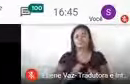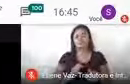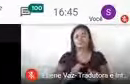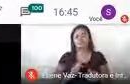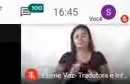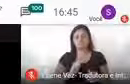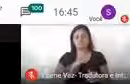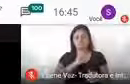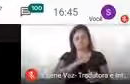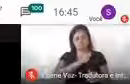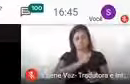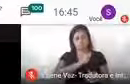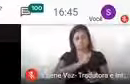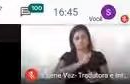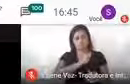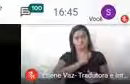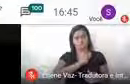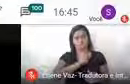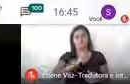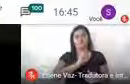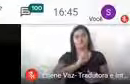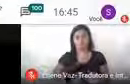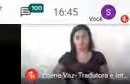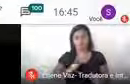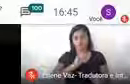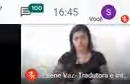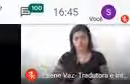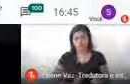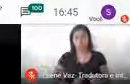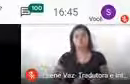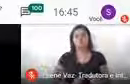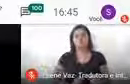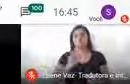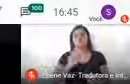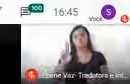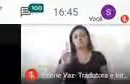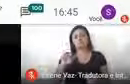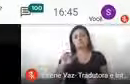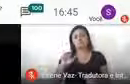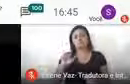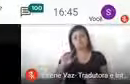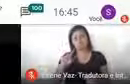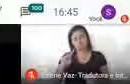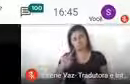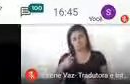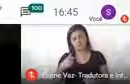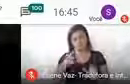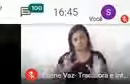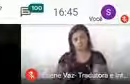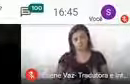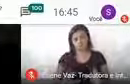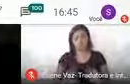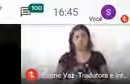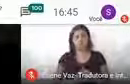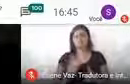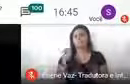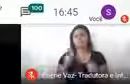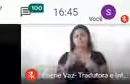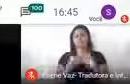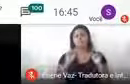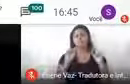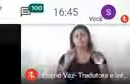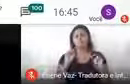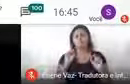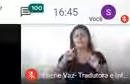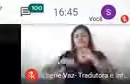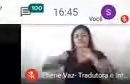Tomé Açu. O objetivo desse projeto é descrever e cartografar a variação